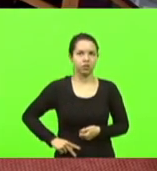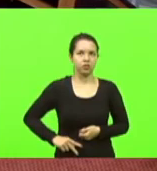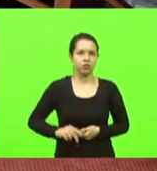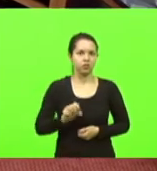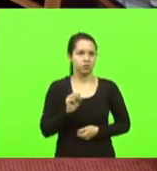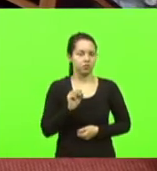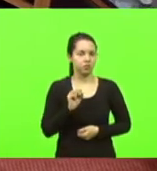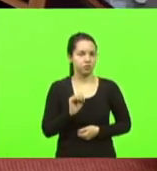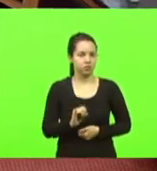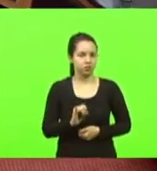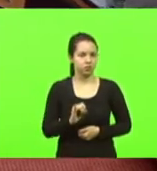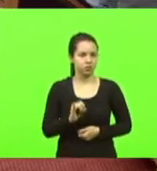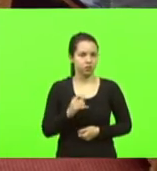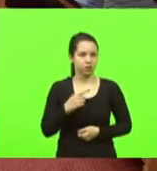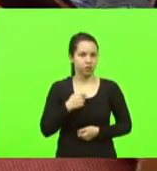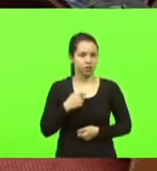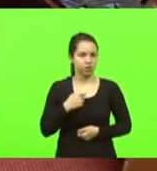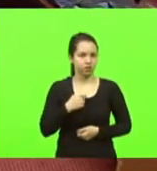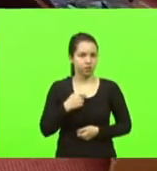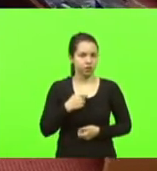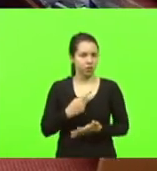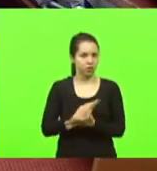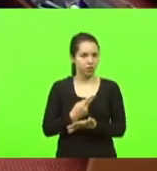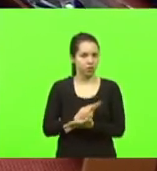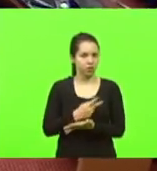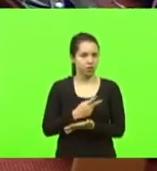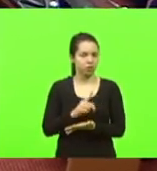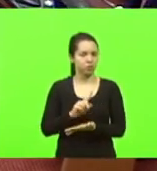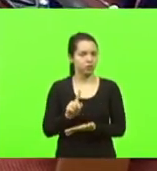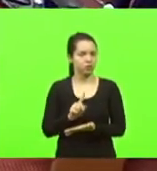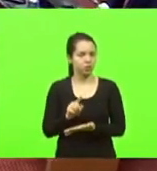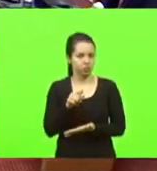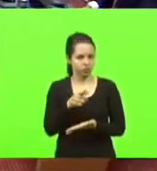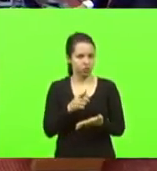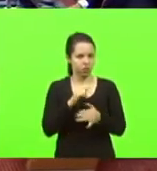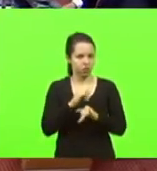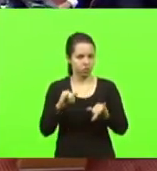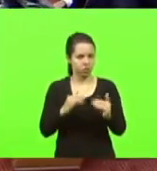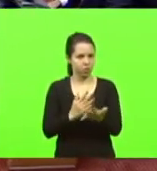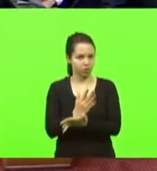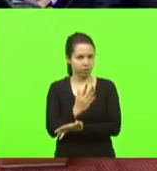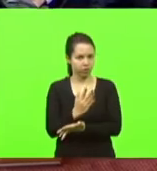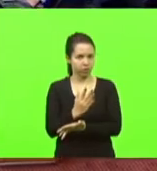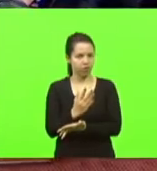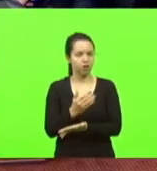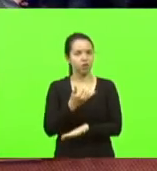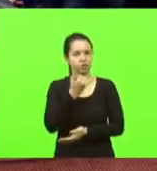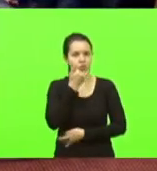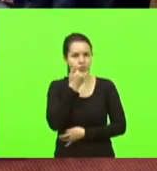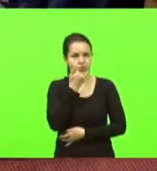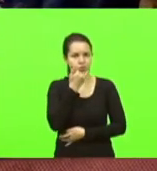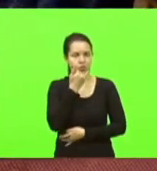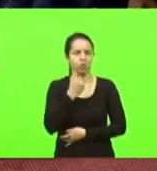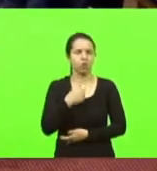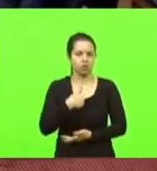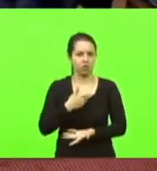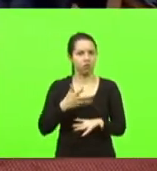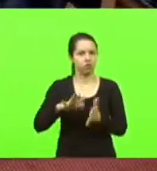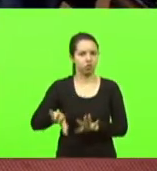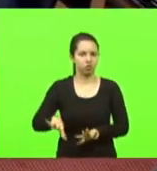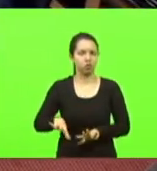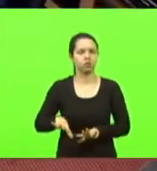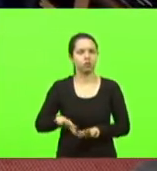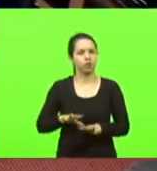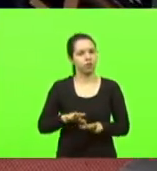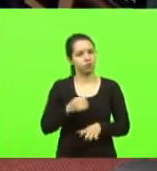me falha se não me enganei você dance anunciou aprovado requerimento me parece tão corrido a minha falta rejeitado então Infelizmente